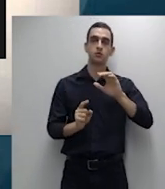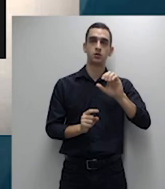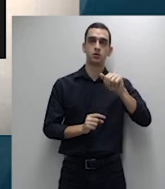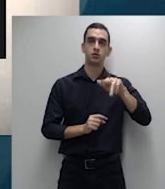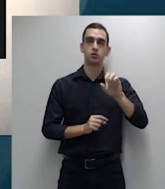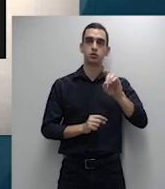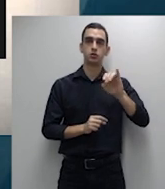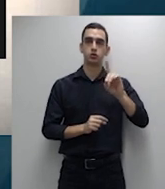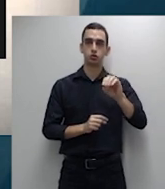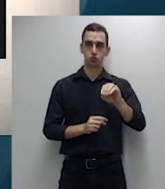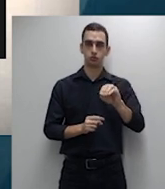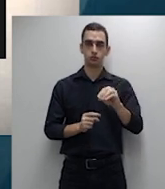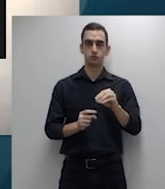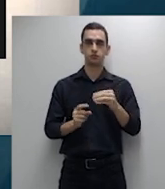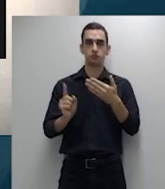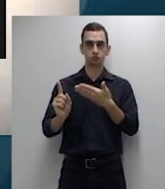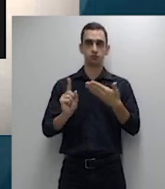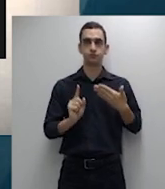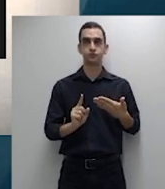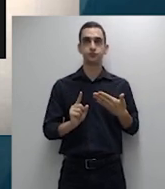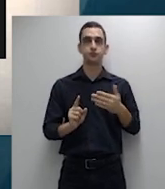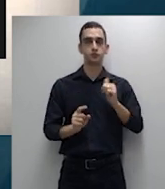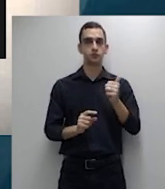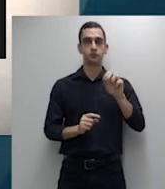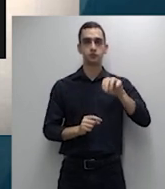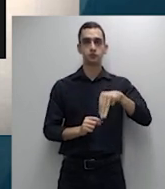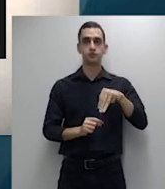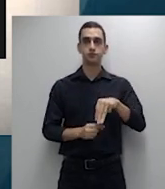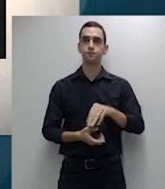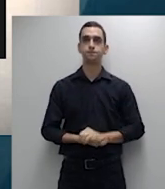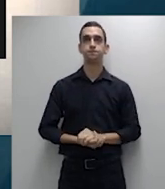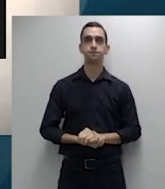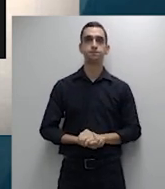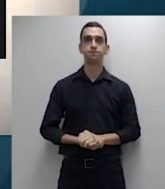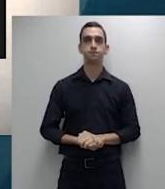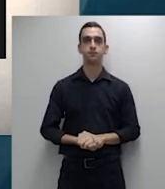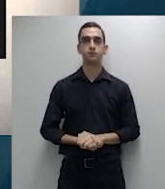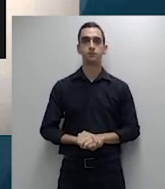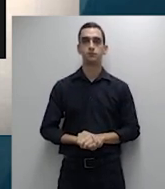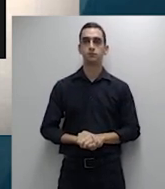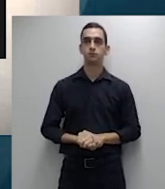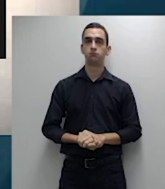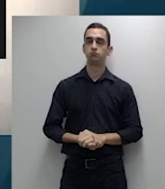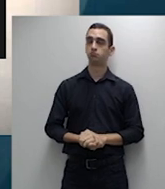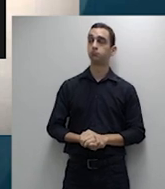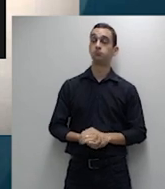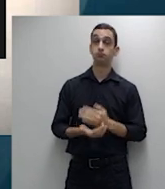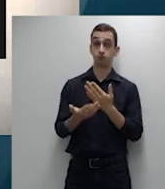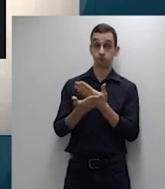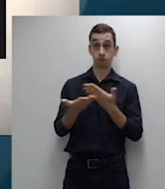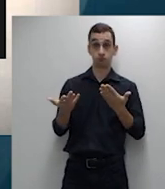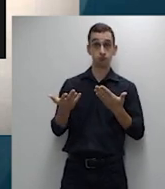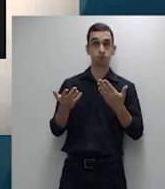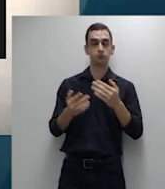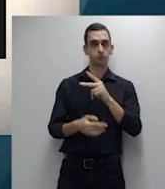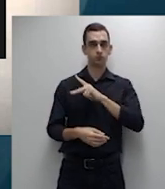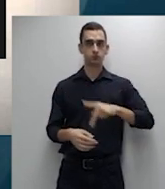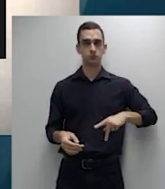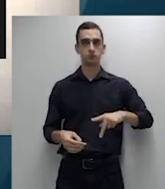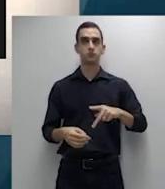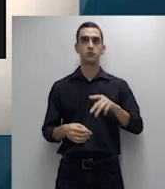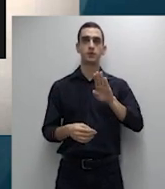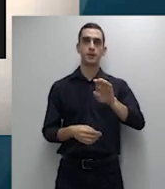Cândido uma palavra sua frase sentimental de 15 minutos O que significa o senhor presidente Benedito